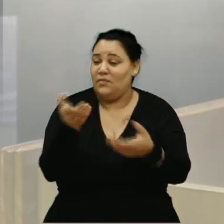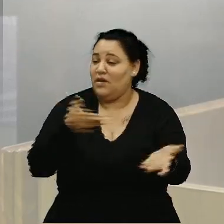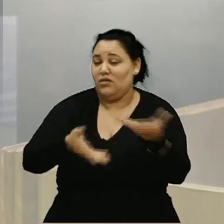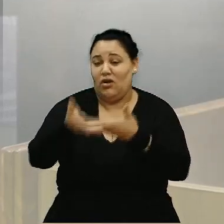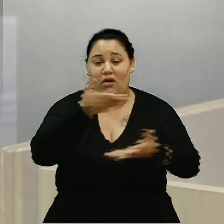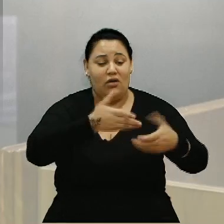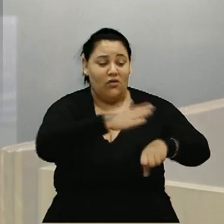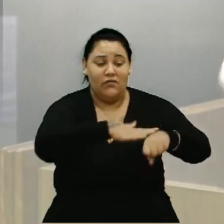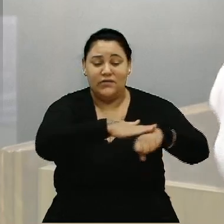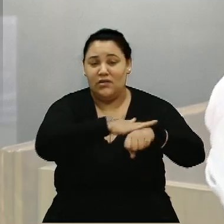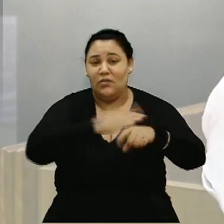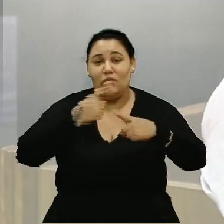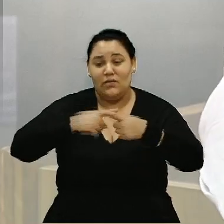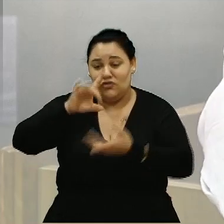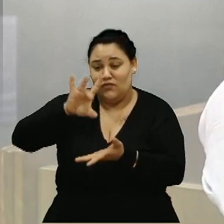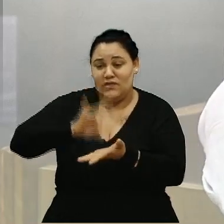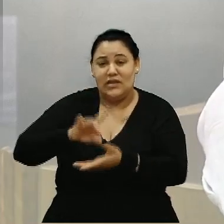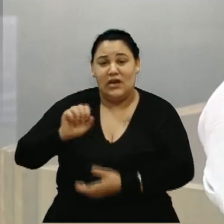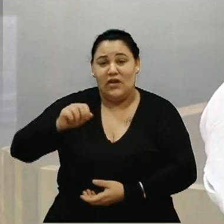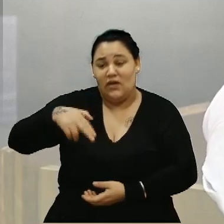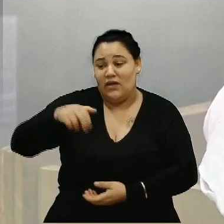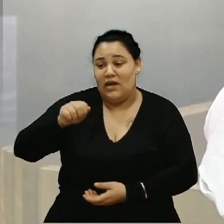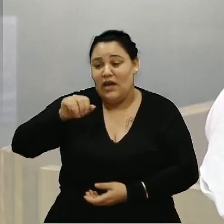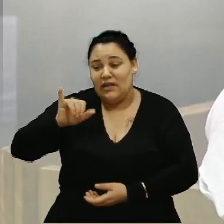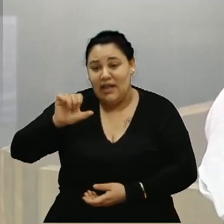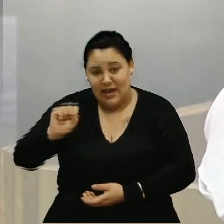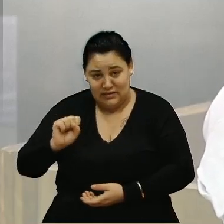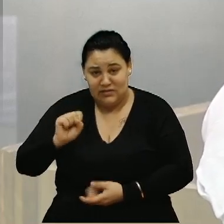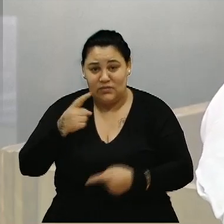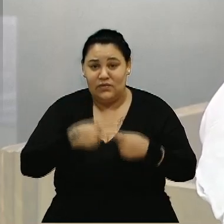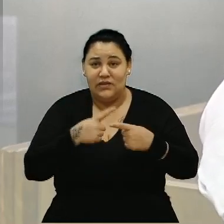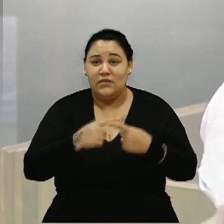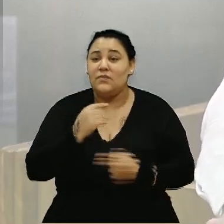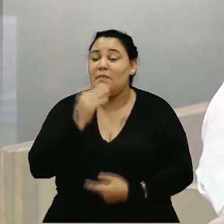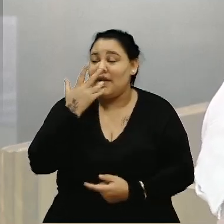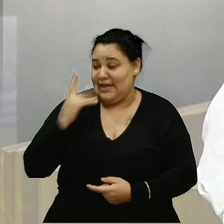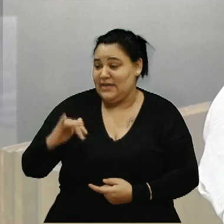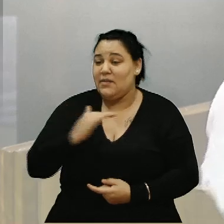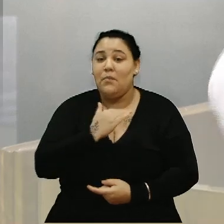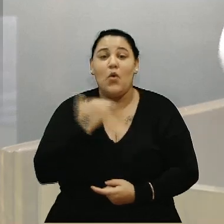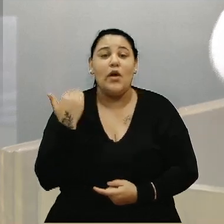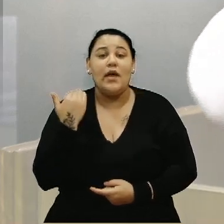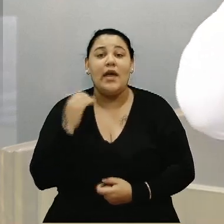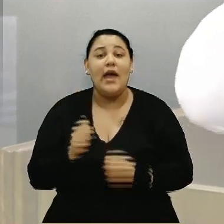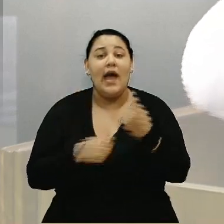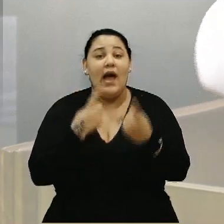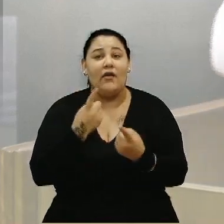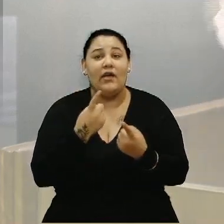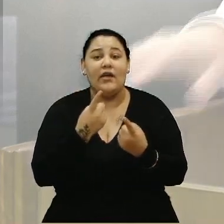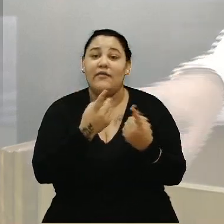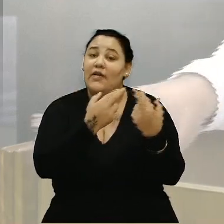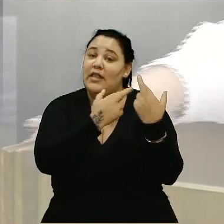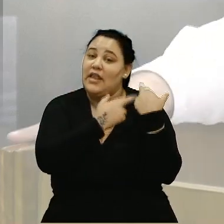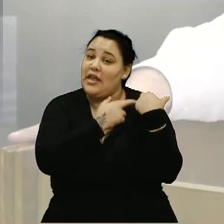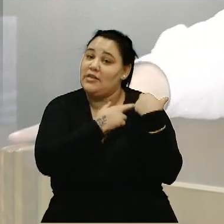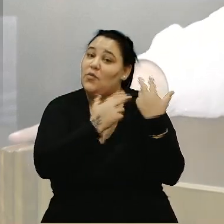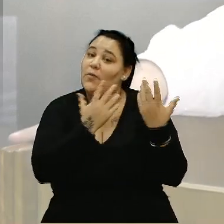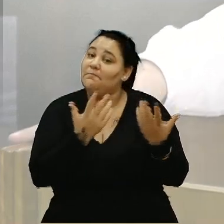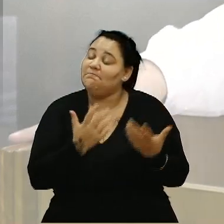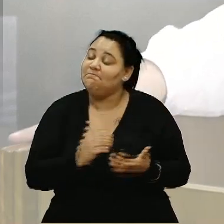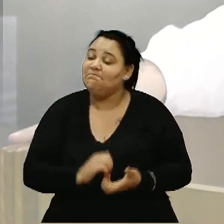deixar registrado aqui nos anais. Porque quando uma criança morrer, alguém vai ser responsabilizado. Vereadores, calque sua